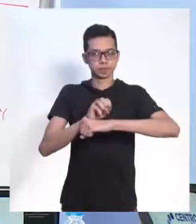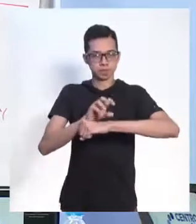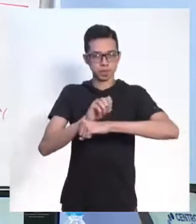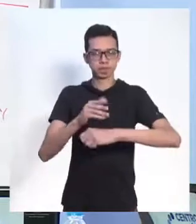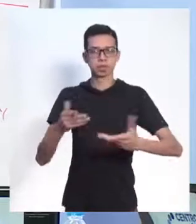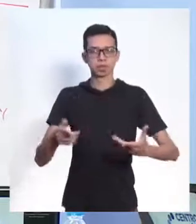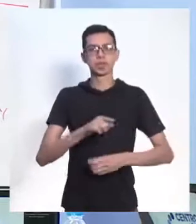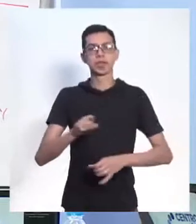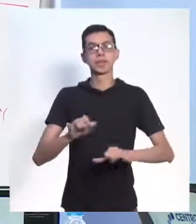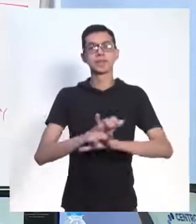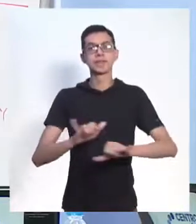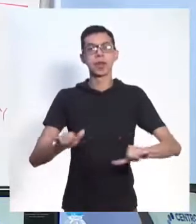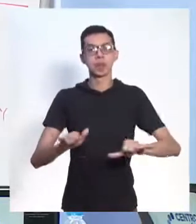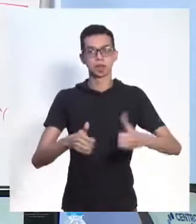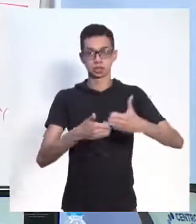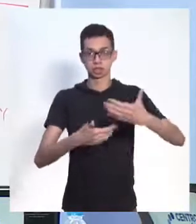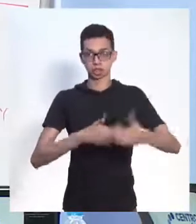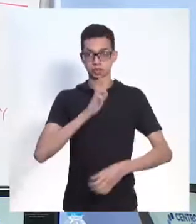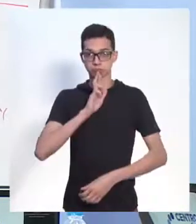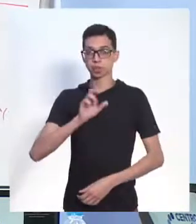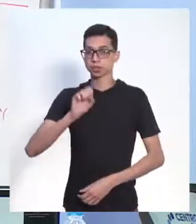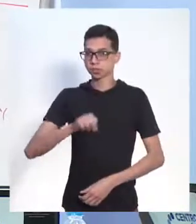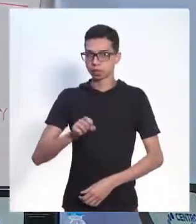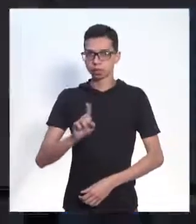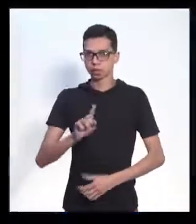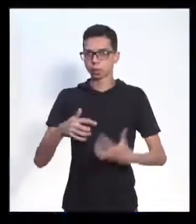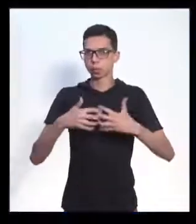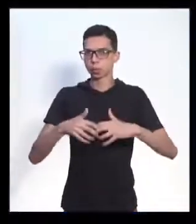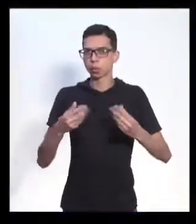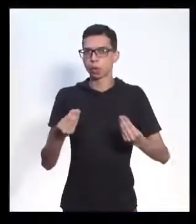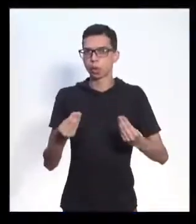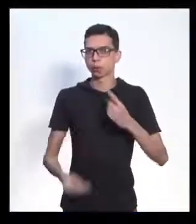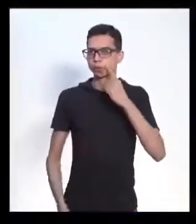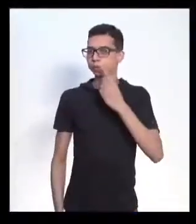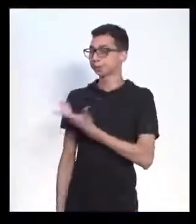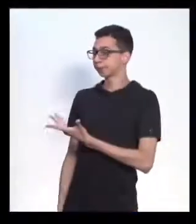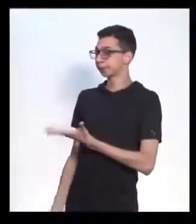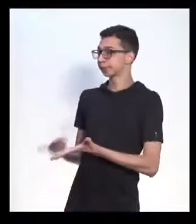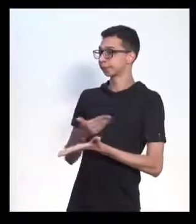Vocês vão falar no chat se funcionou ou não o experimento. Vamos lá.